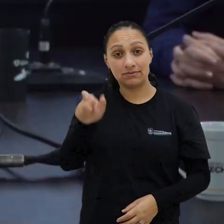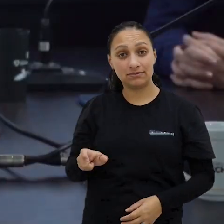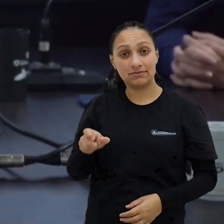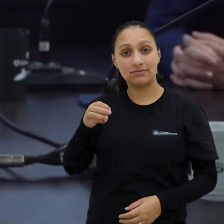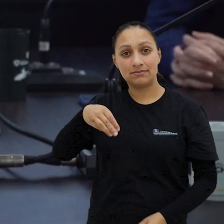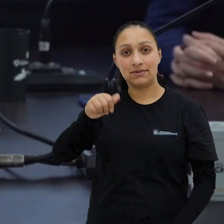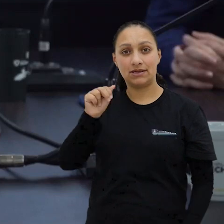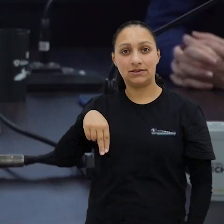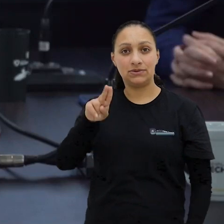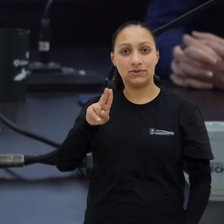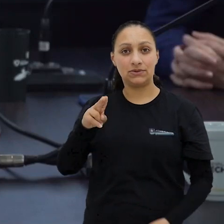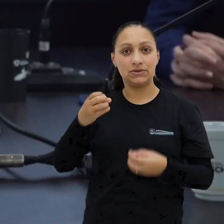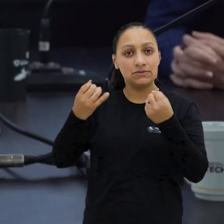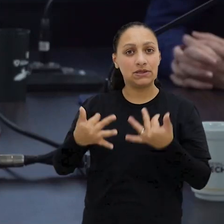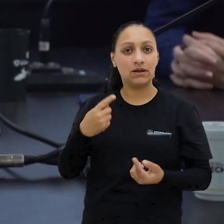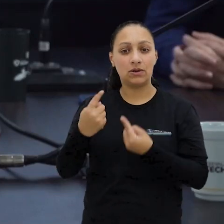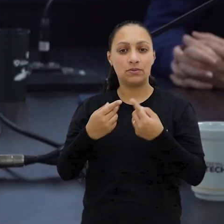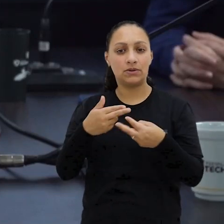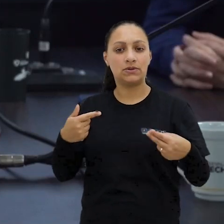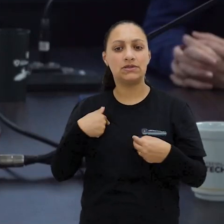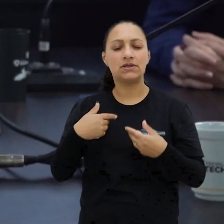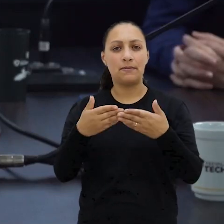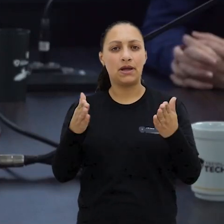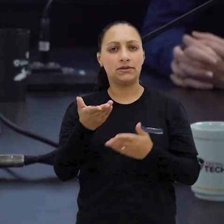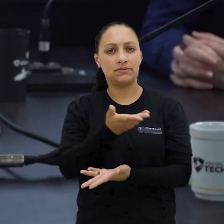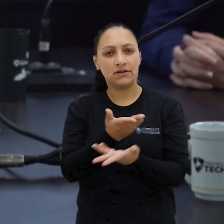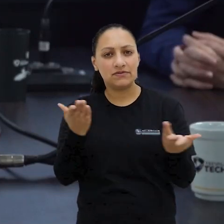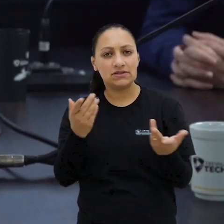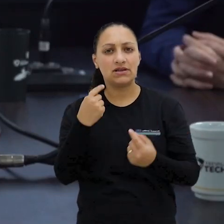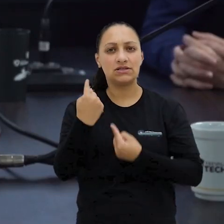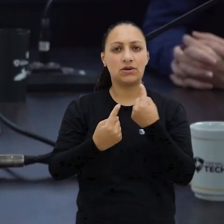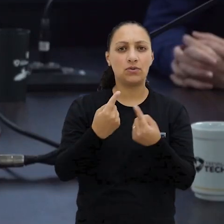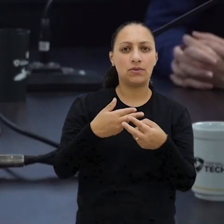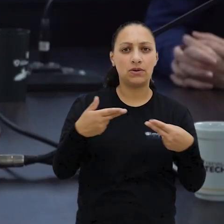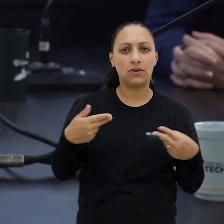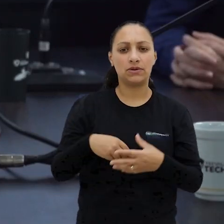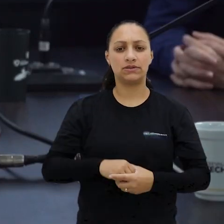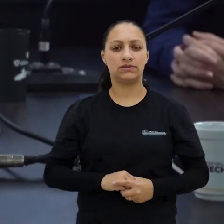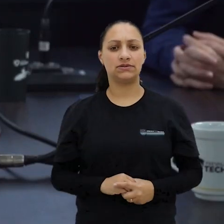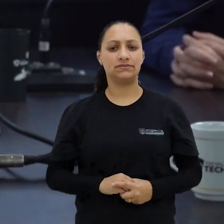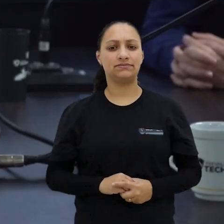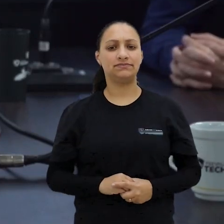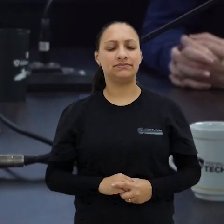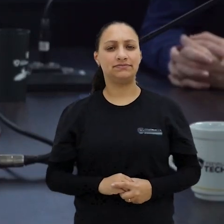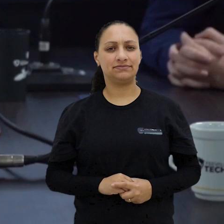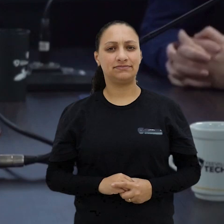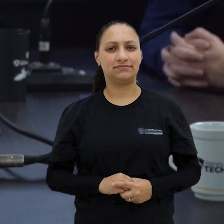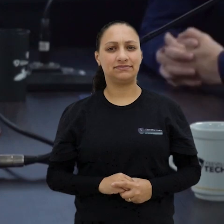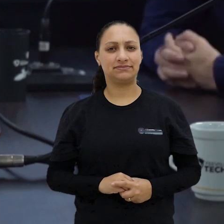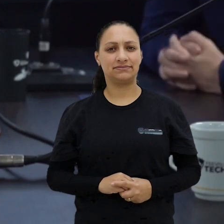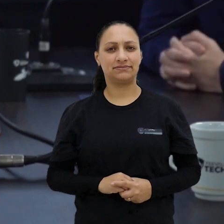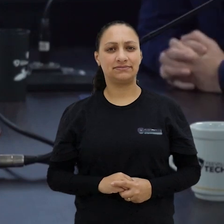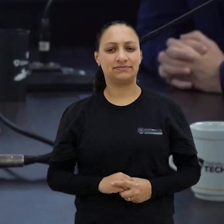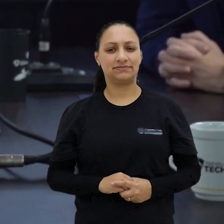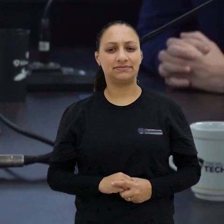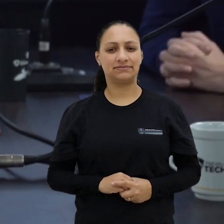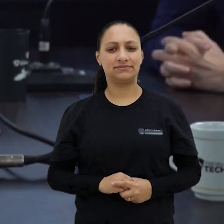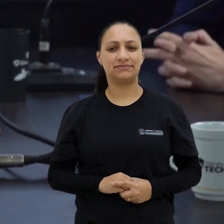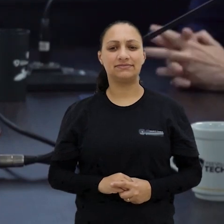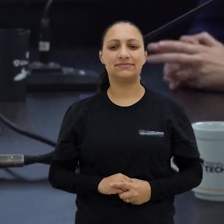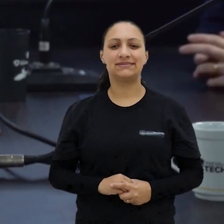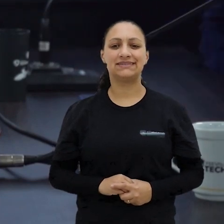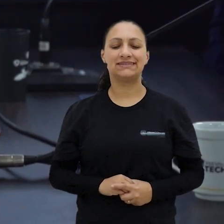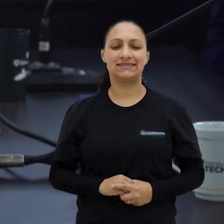quer contribuir com mais alguma coisa? Vou deixar aberto para vocês se vocês quiserem contribuir com mais alguma coisa. Não é um bom caminho. Mas, seguindo